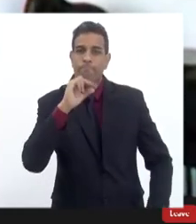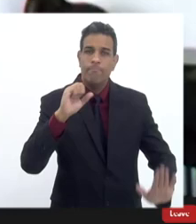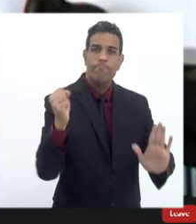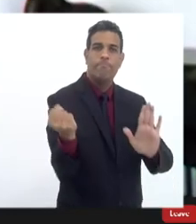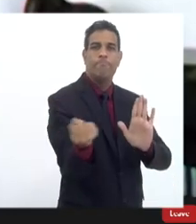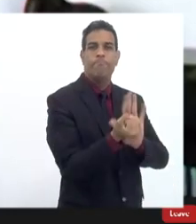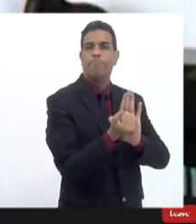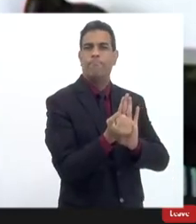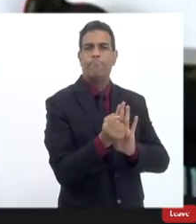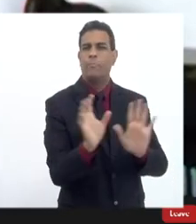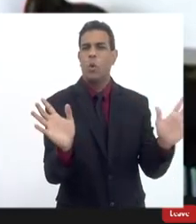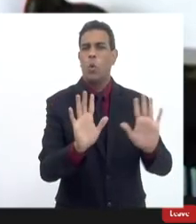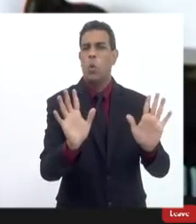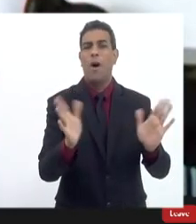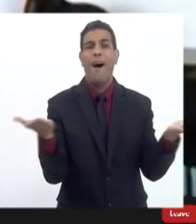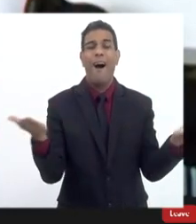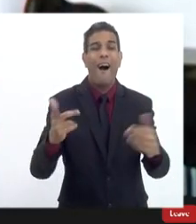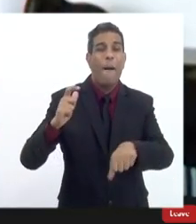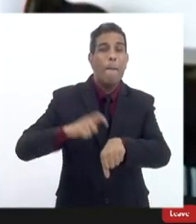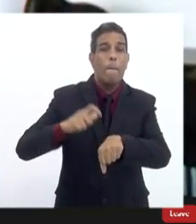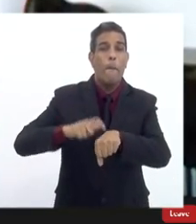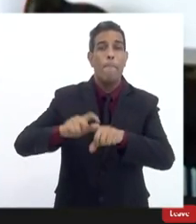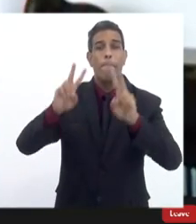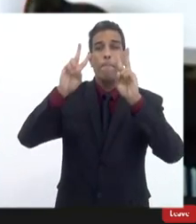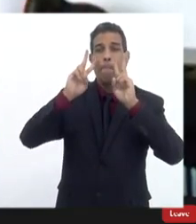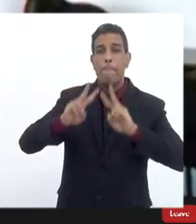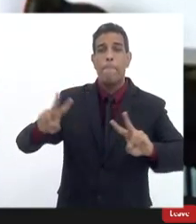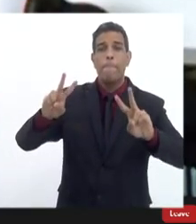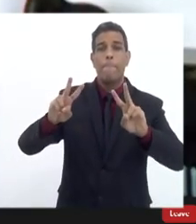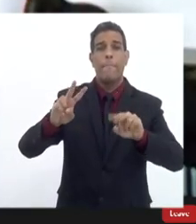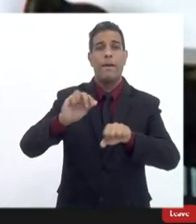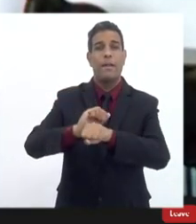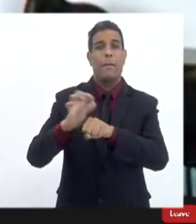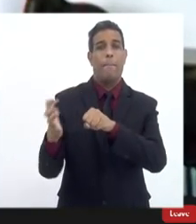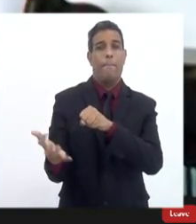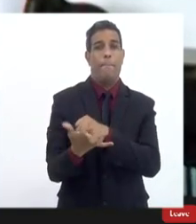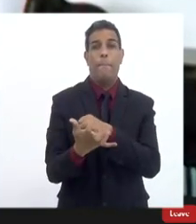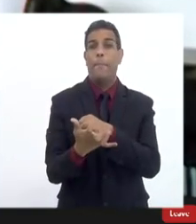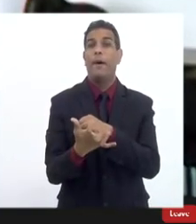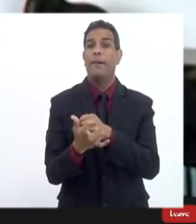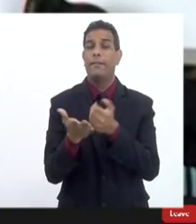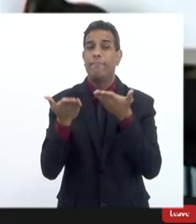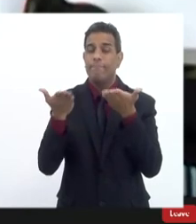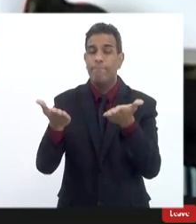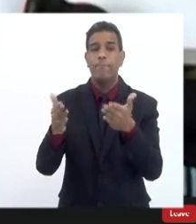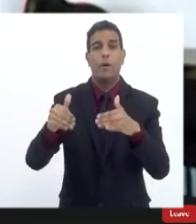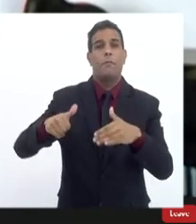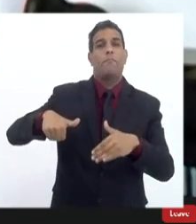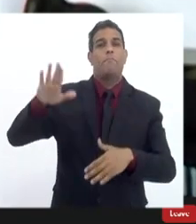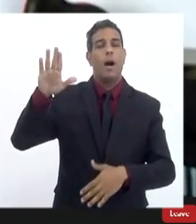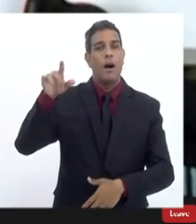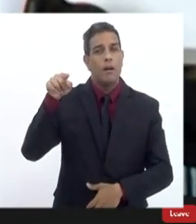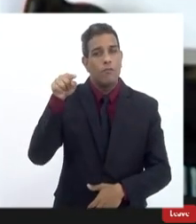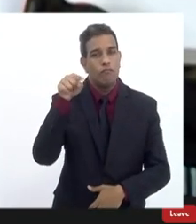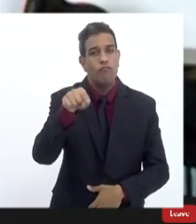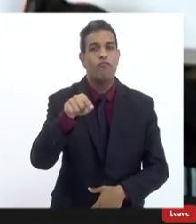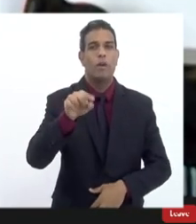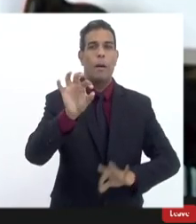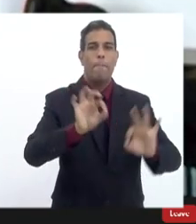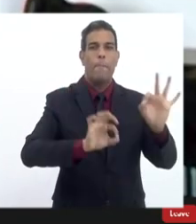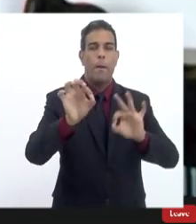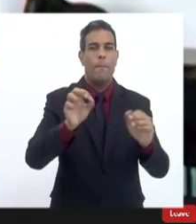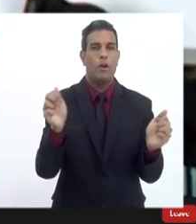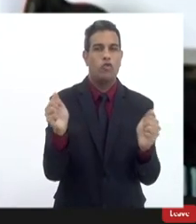reforma, quando a gente ainda está tão impactado por essa pandemia. Reforço essas palavras, destaco, tem projeto meu, do